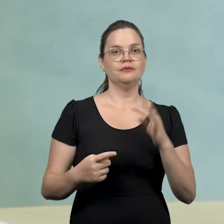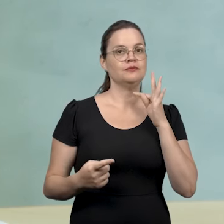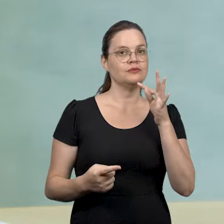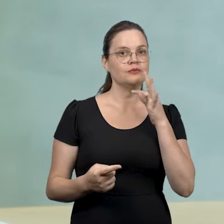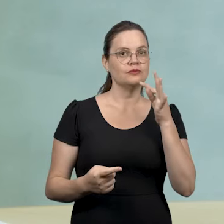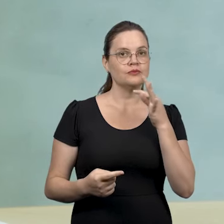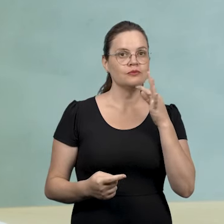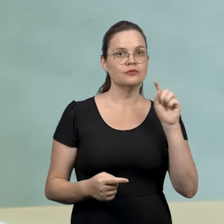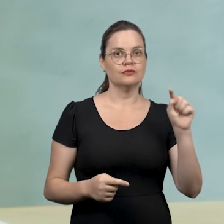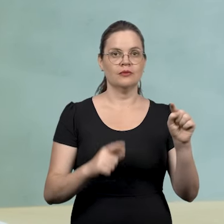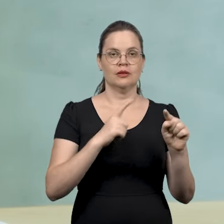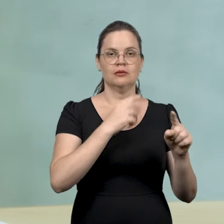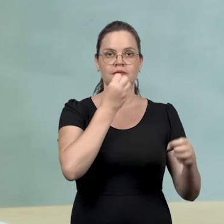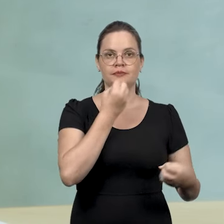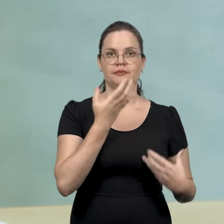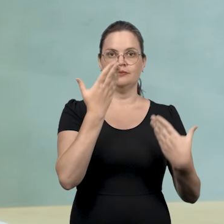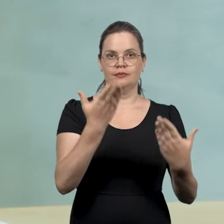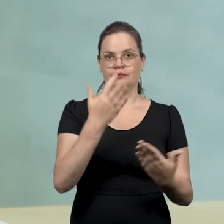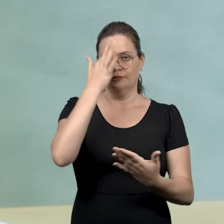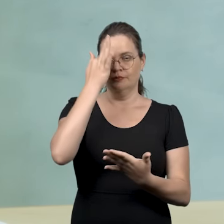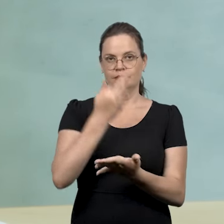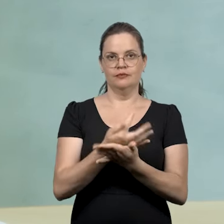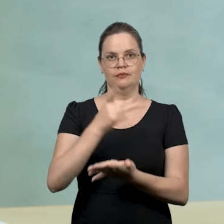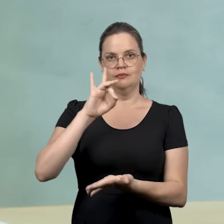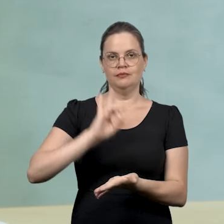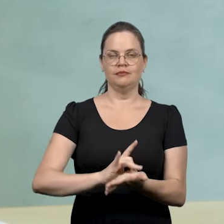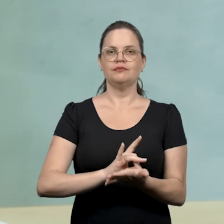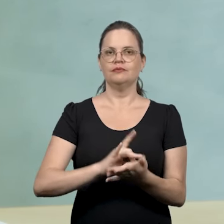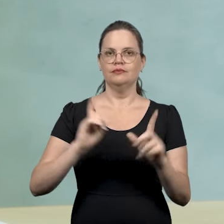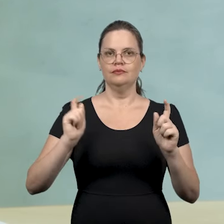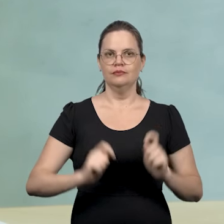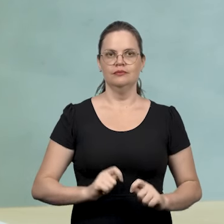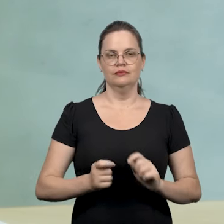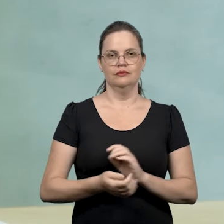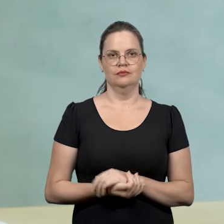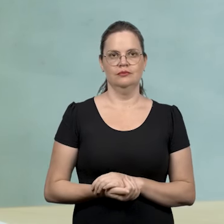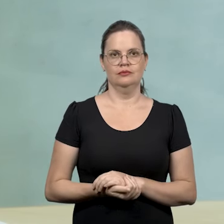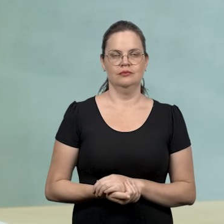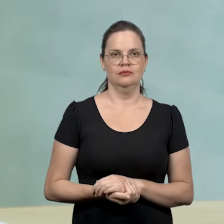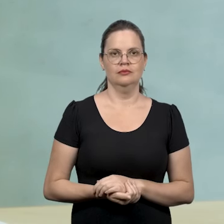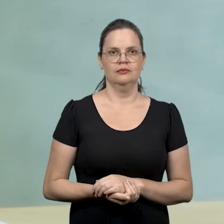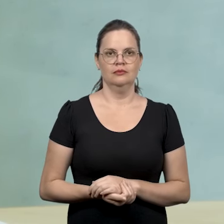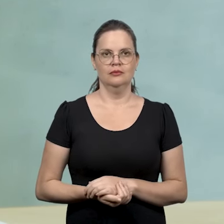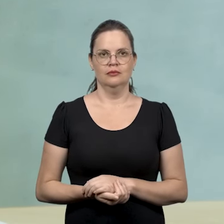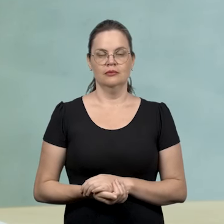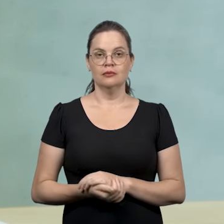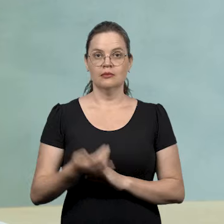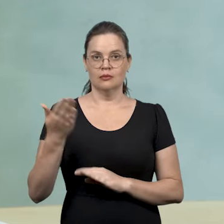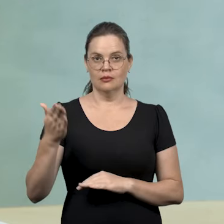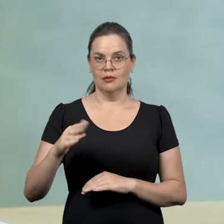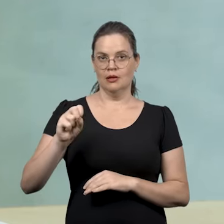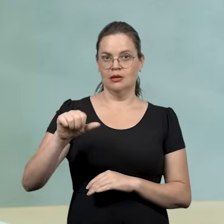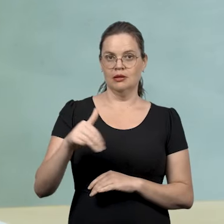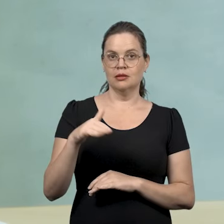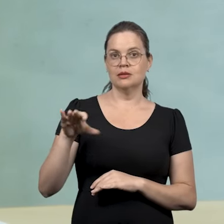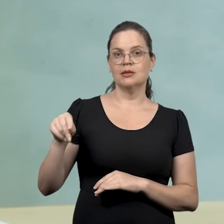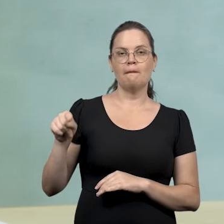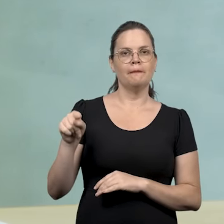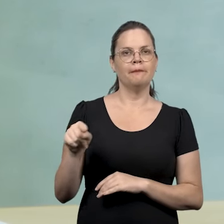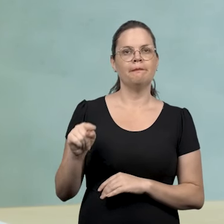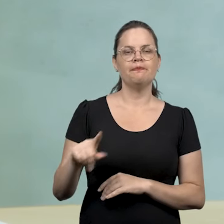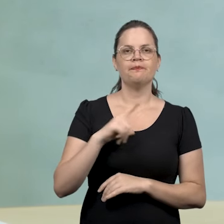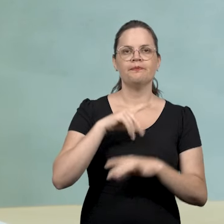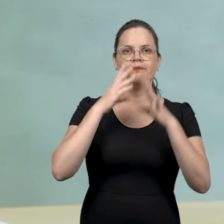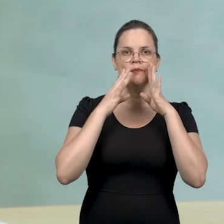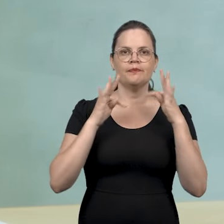uma confissão de fé, uma contribuição profunda de uma confissão de fé, Simão, o Zelote, ele tem um testemunho